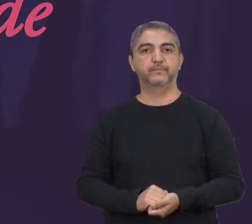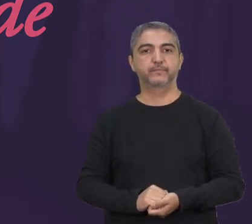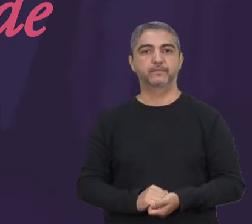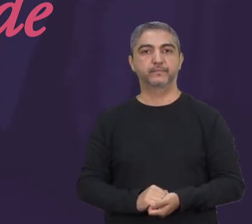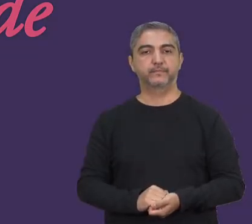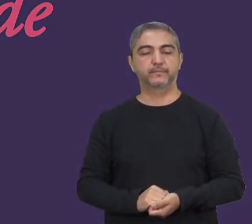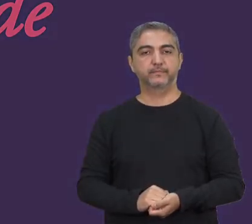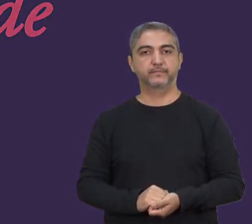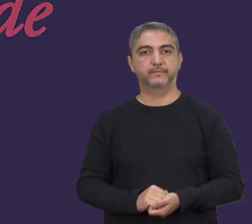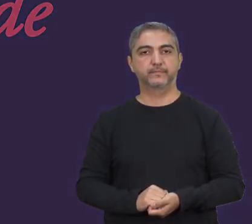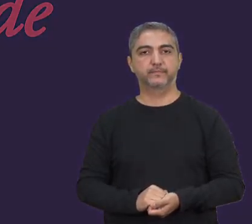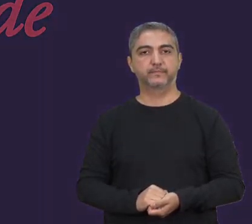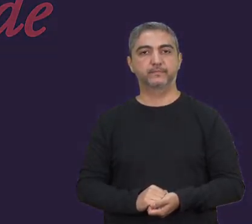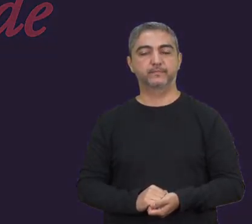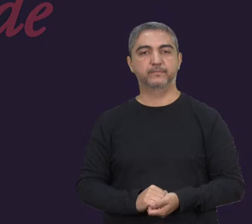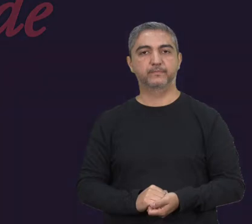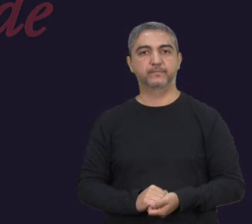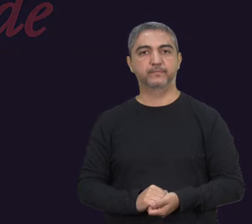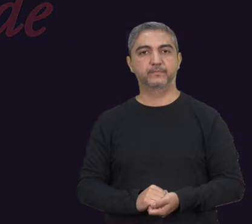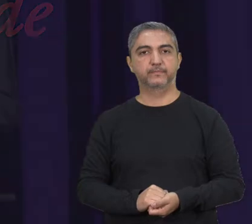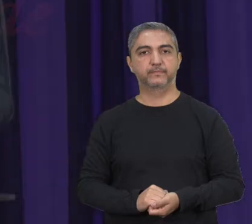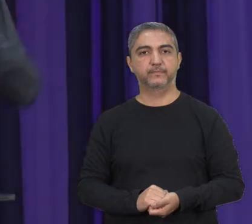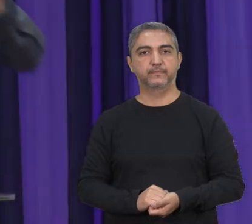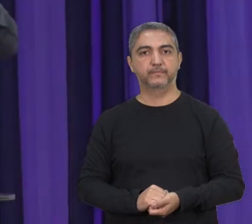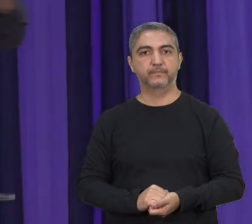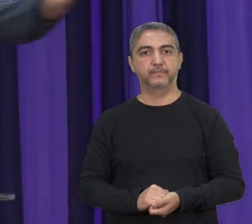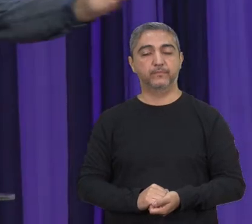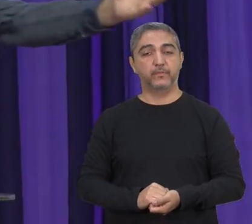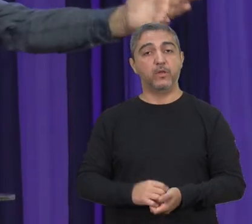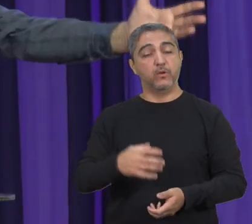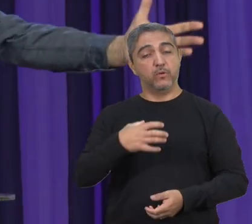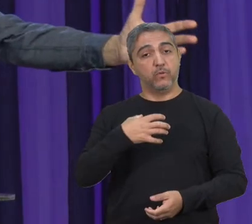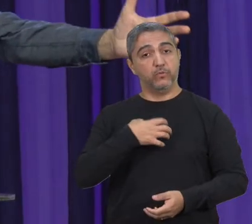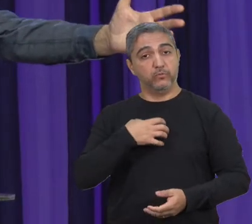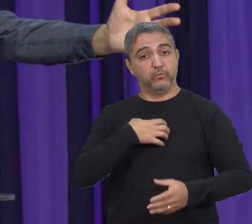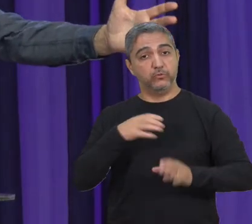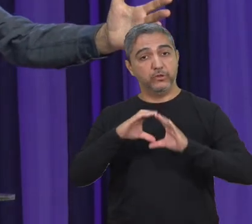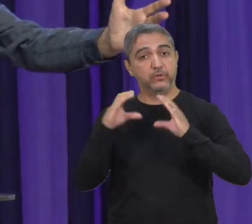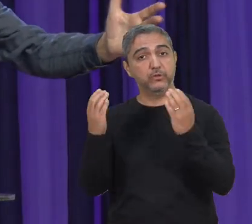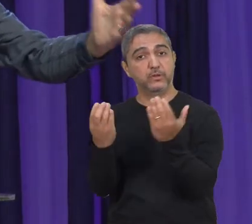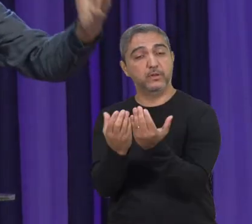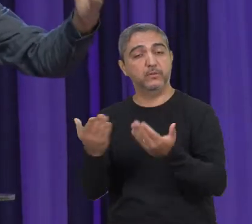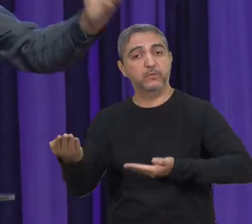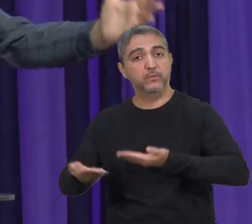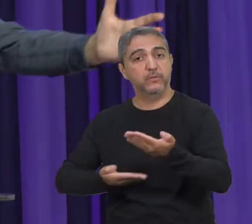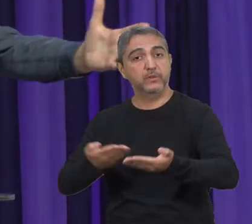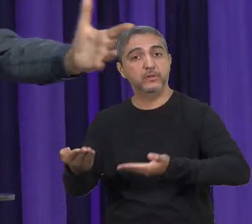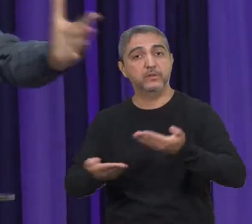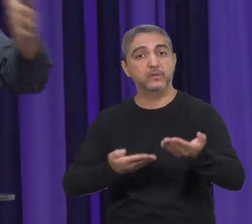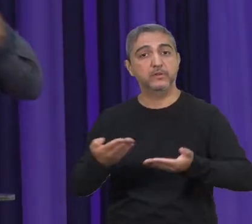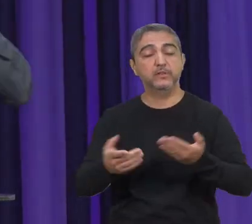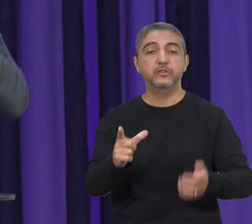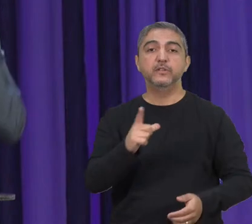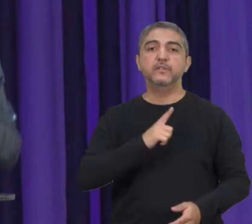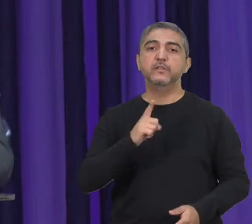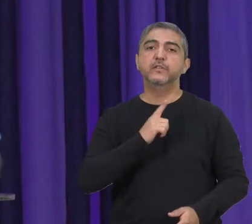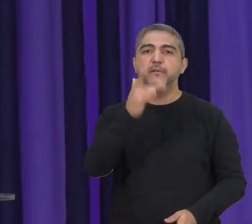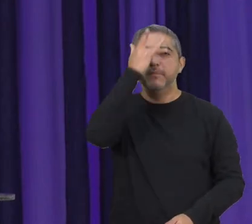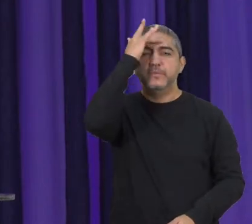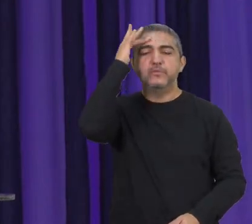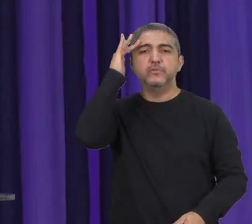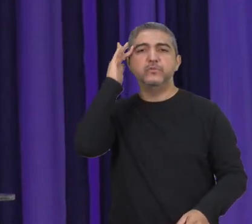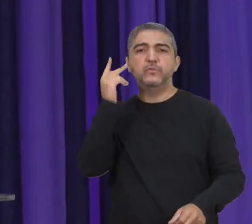Esse tipo de comunidade, ele é formado por pessoas que buscam o